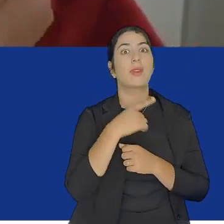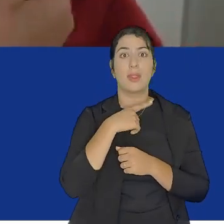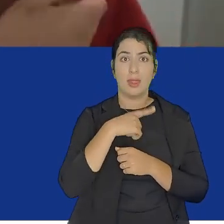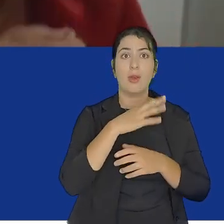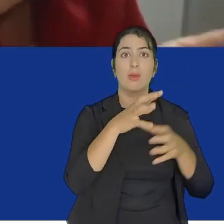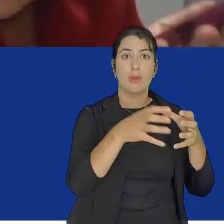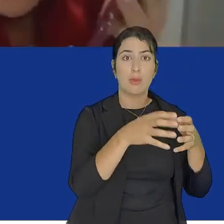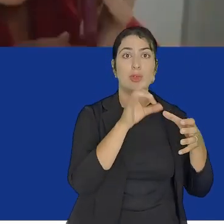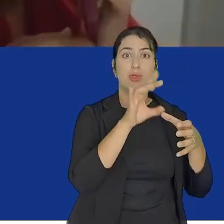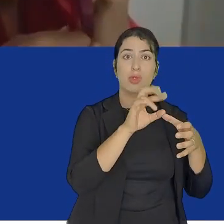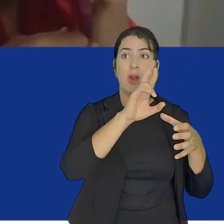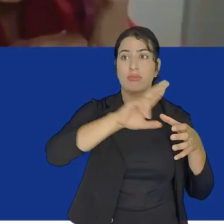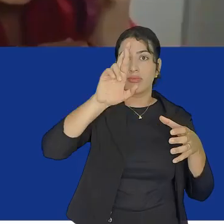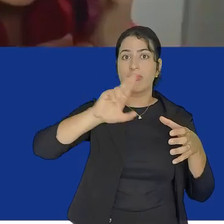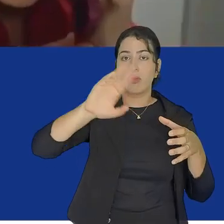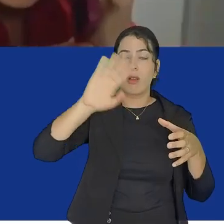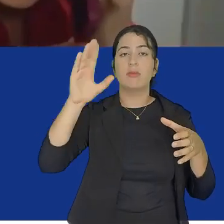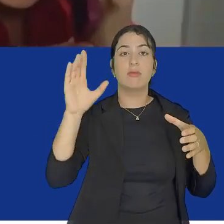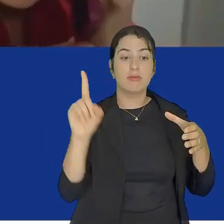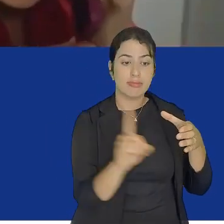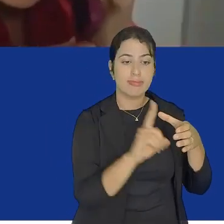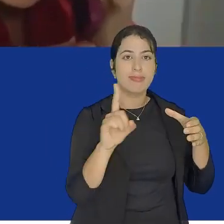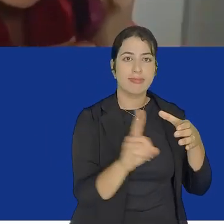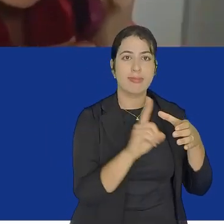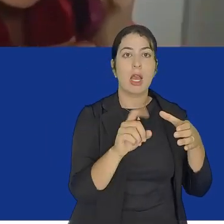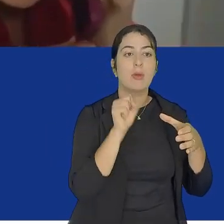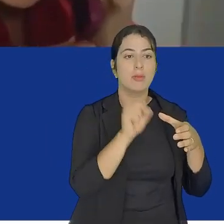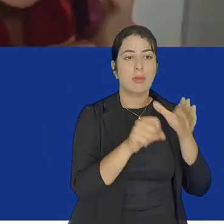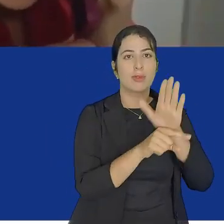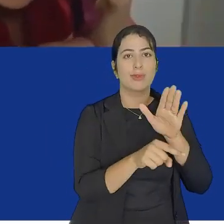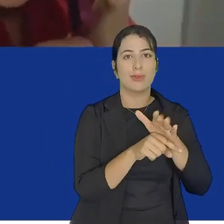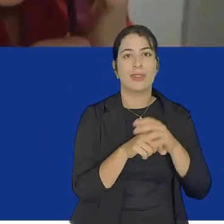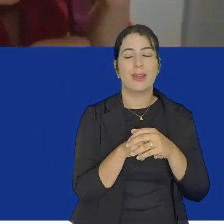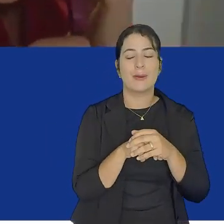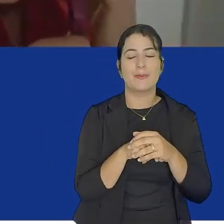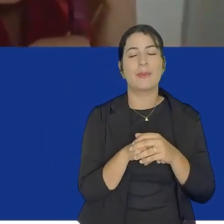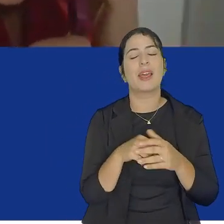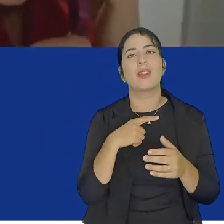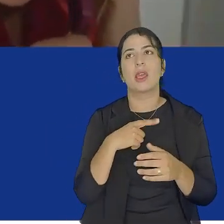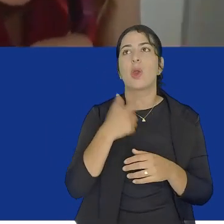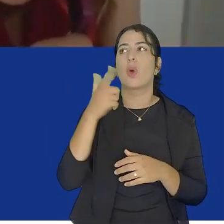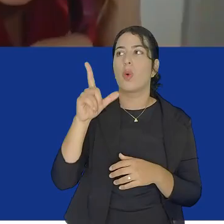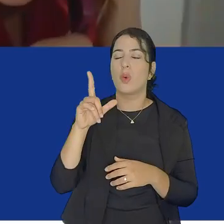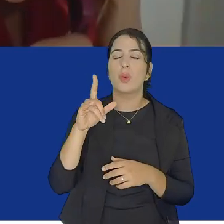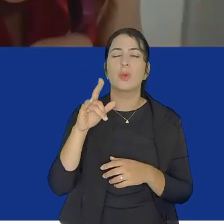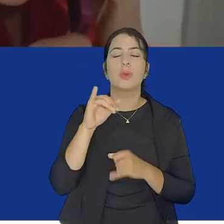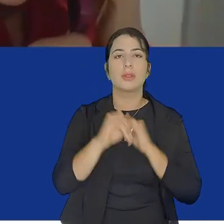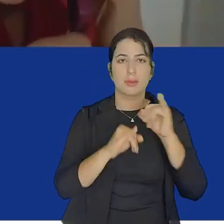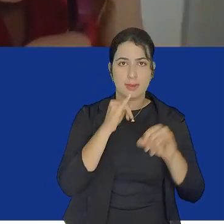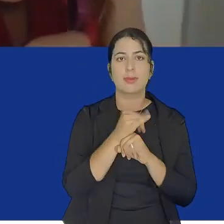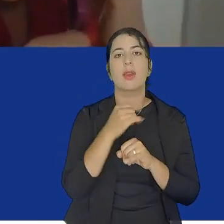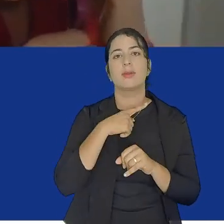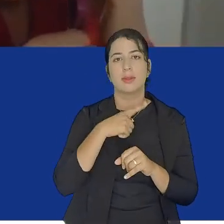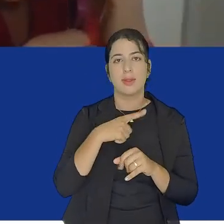pessoas, é algo recente que também dá suporte a gestores. Um site lá, uma plataforma que eles entram e tem todas